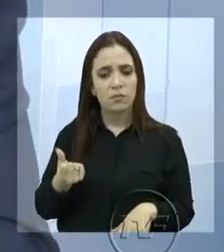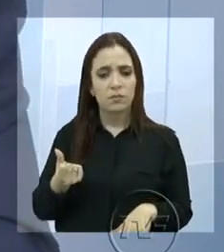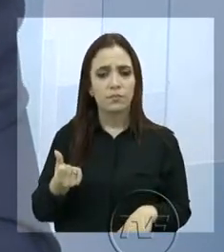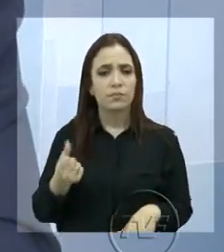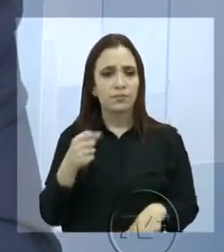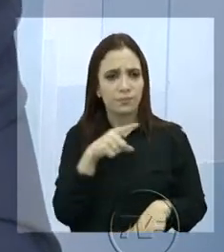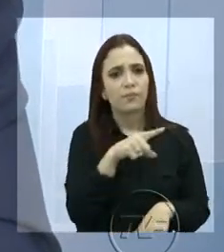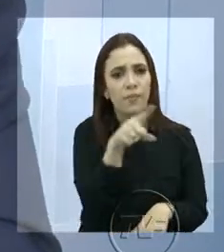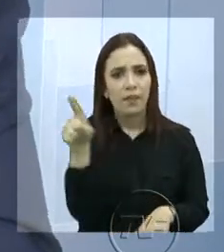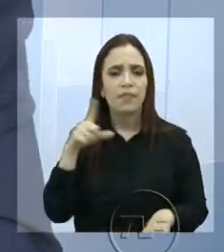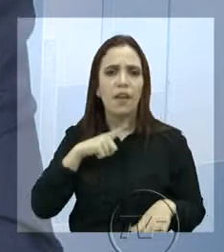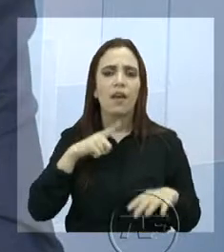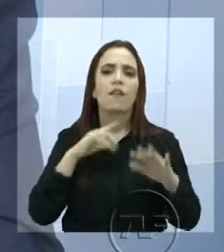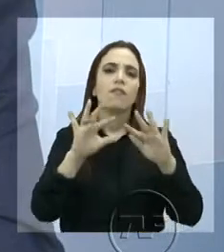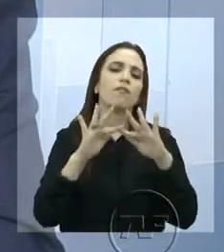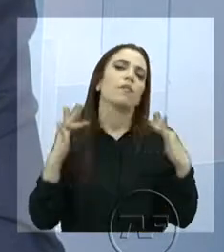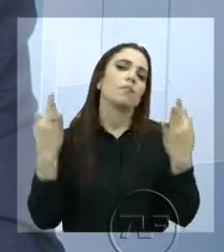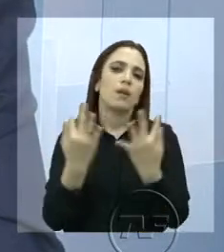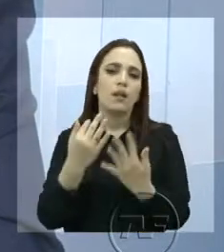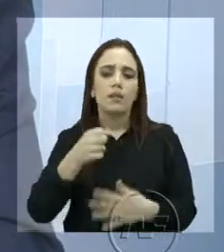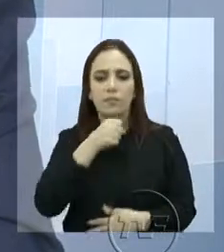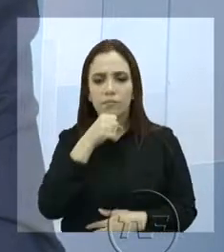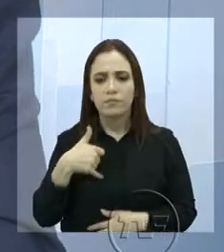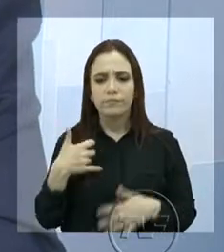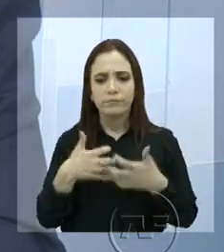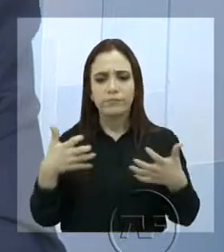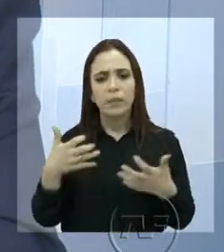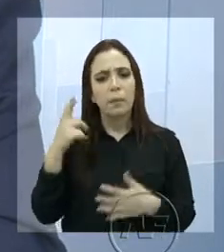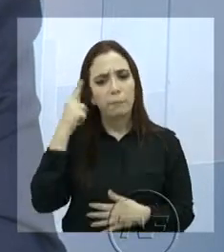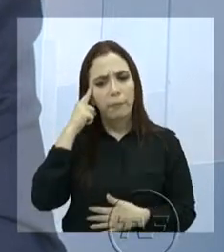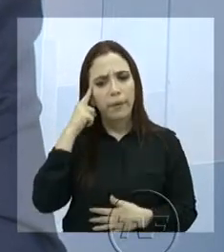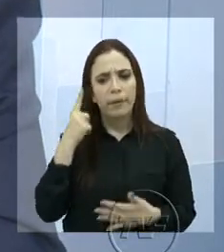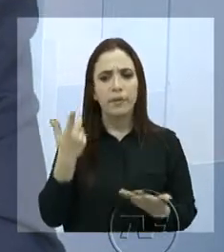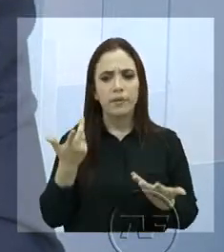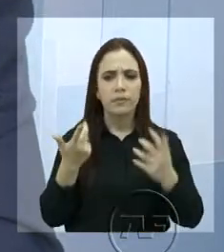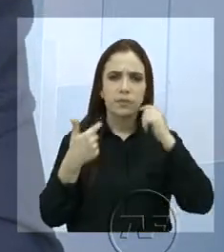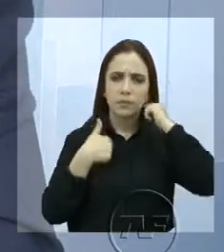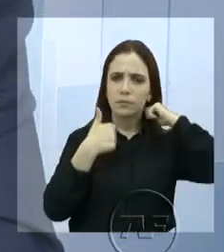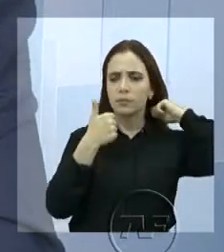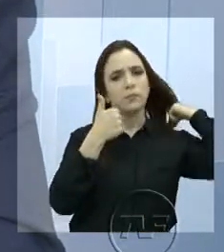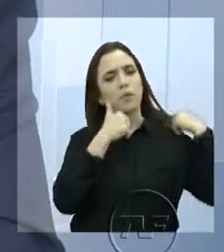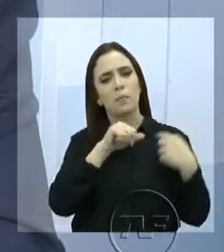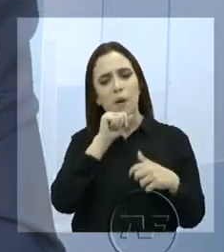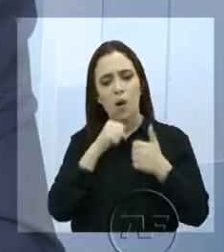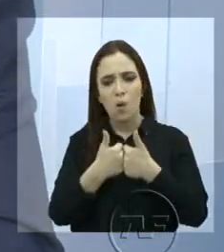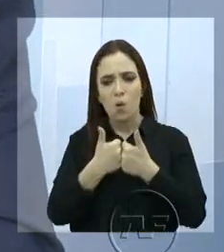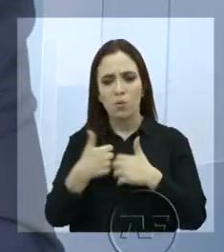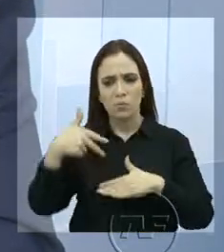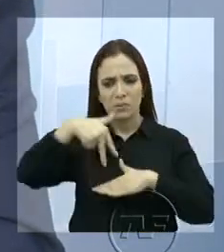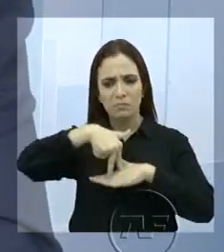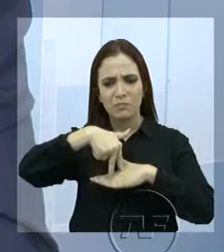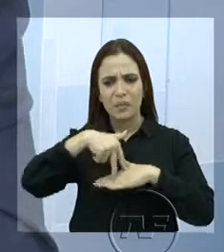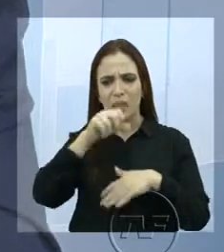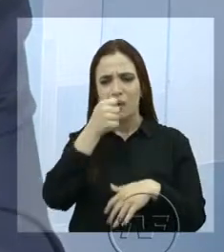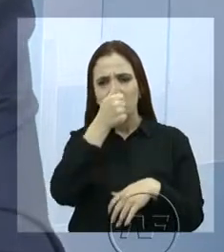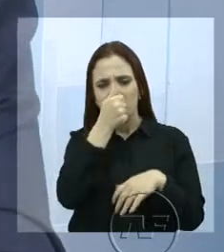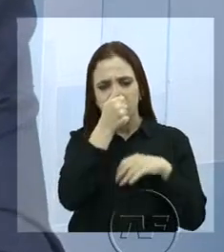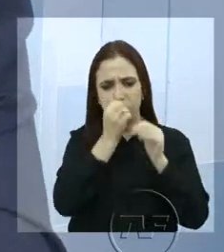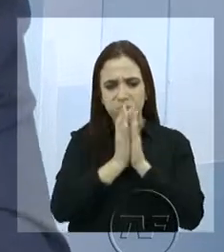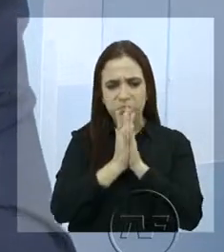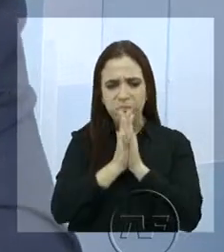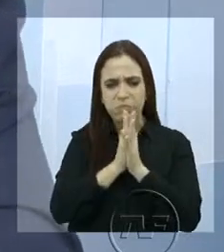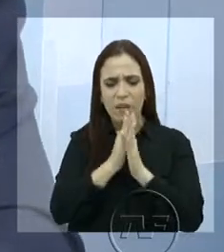algum idoso dentro de casa e deveria pensar assim, puxa vida, já pensou minha mãe aqui em pé num ônibus lotado, né,